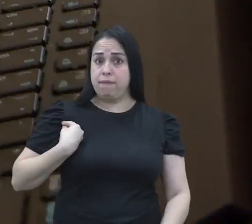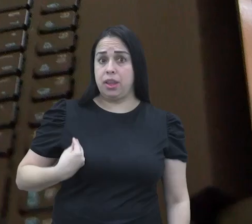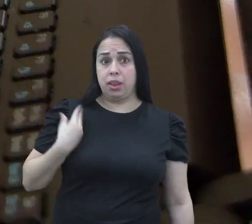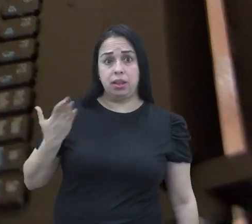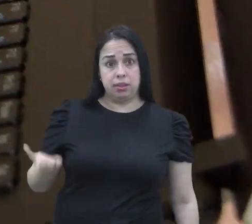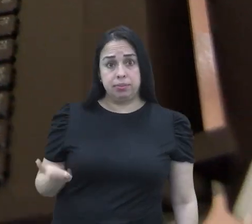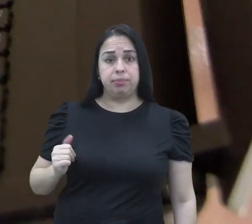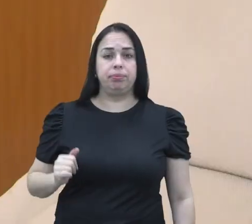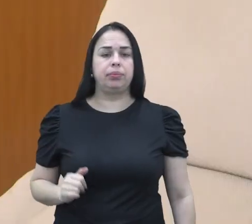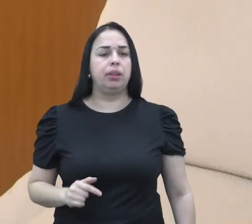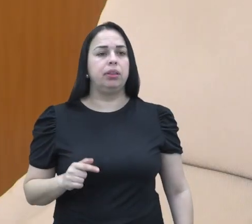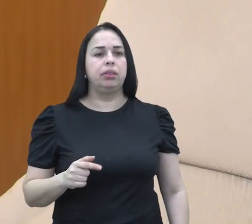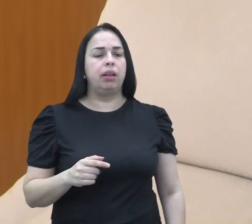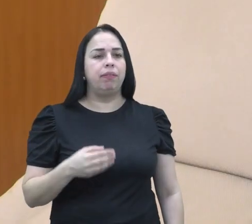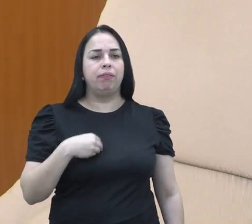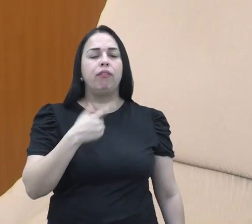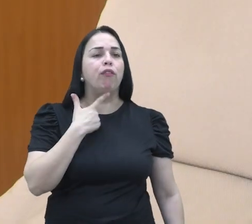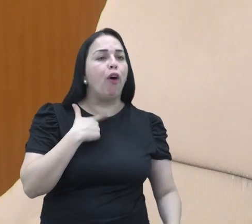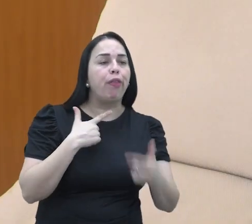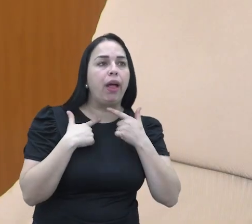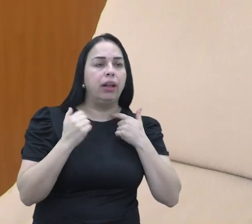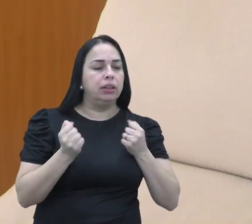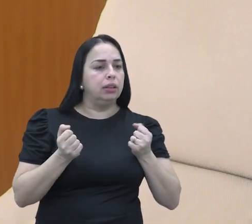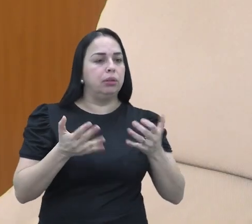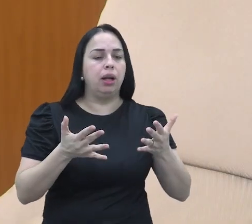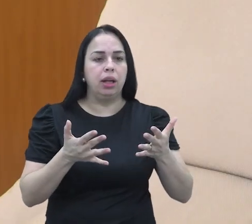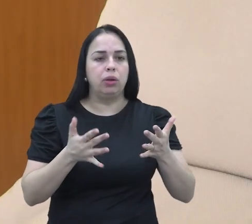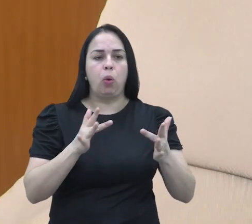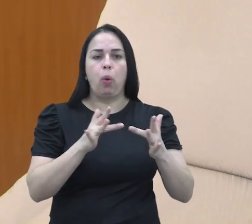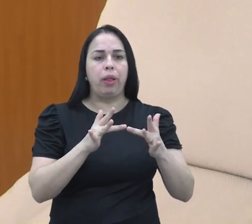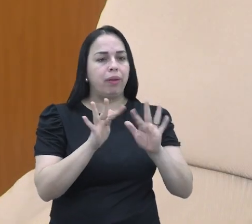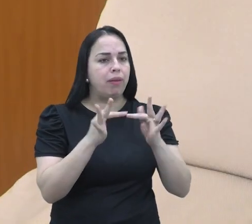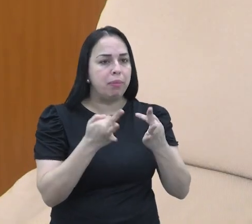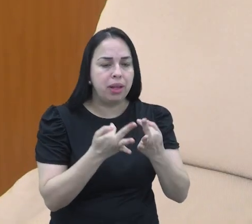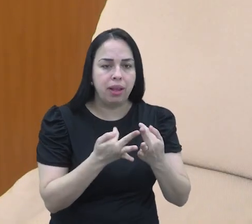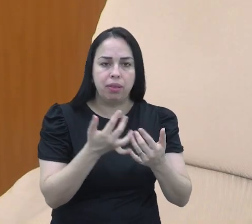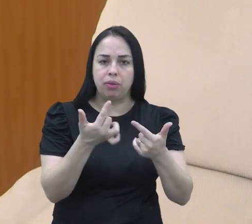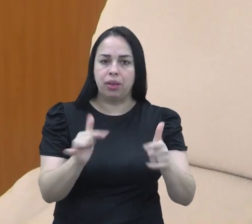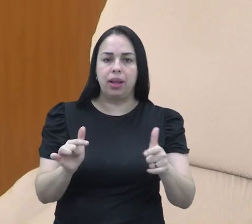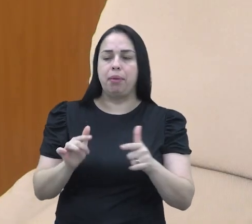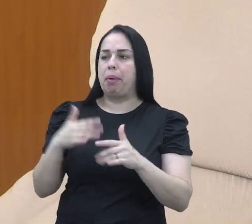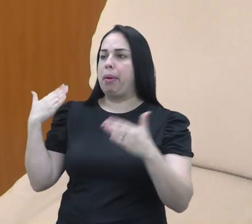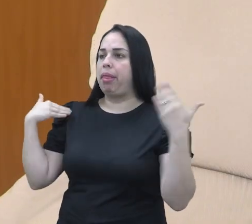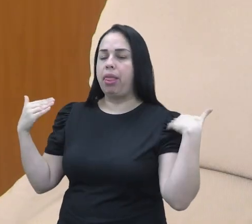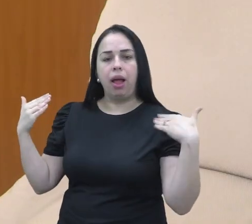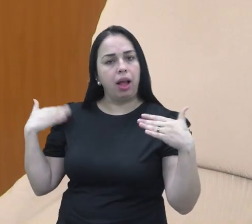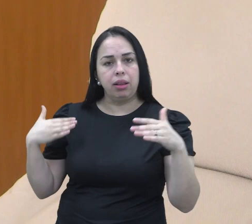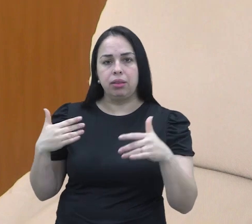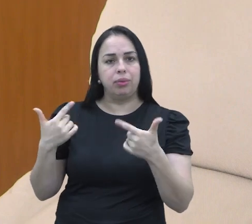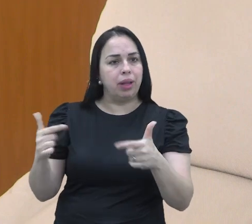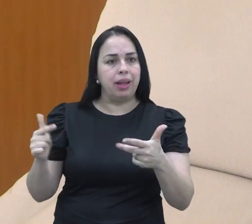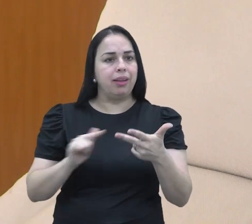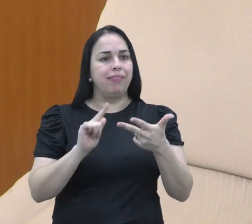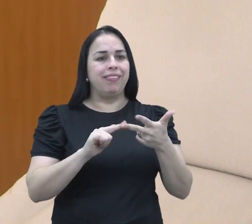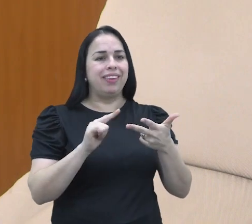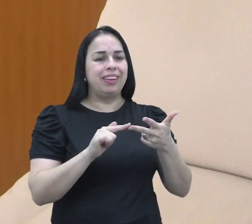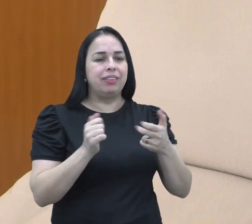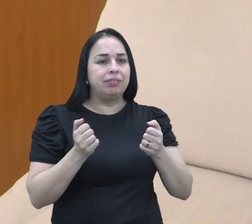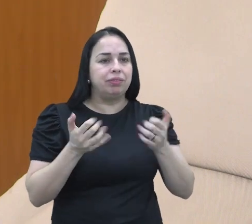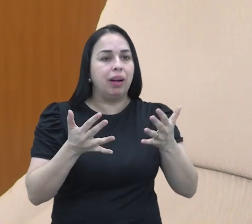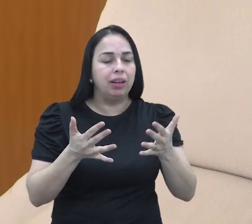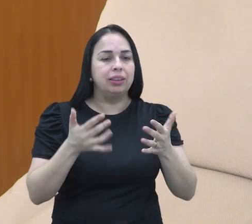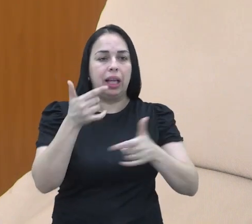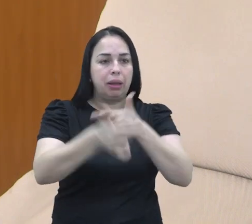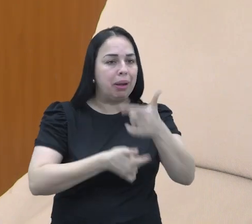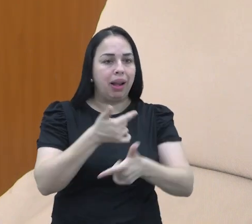da sala de aula. Porque você não tem ânimo para estar com a família, você não tem ânimo para sair até mesmo para o trabalho, que